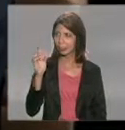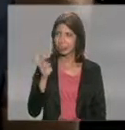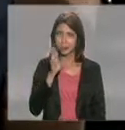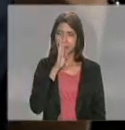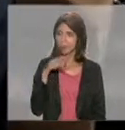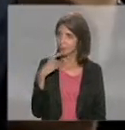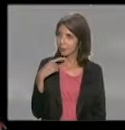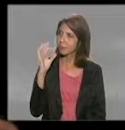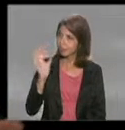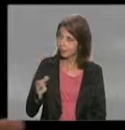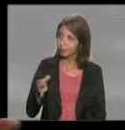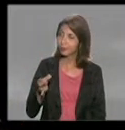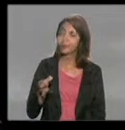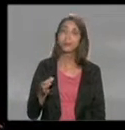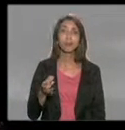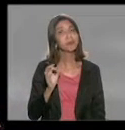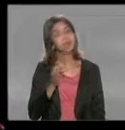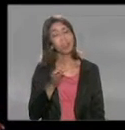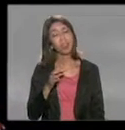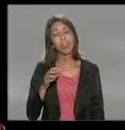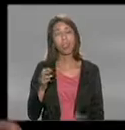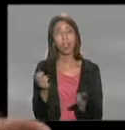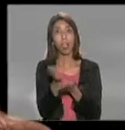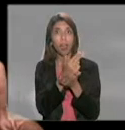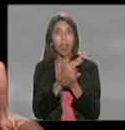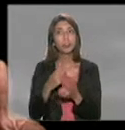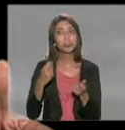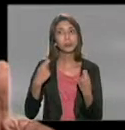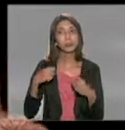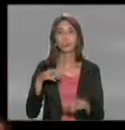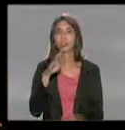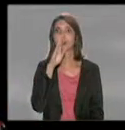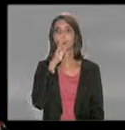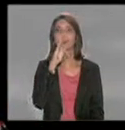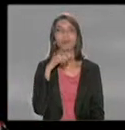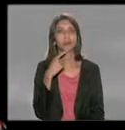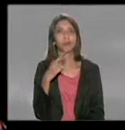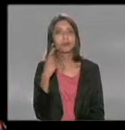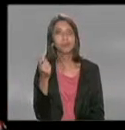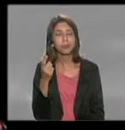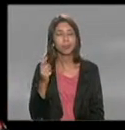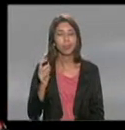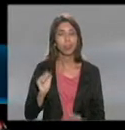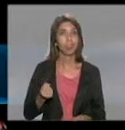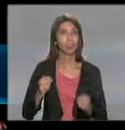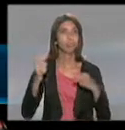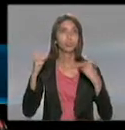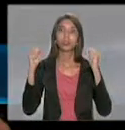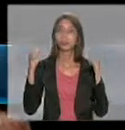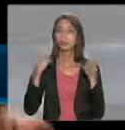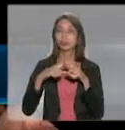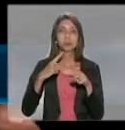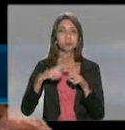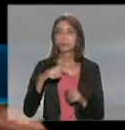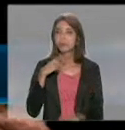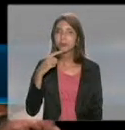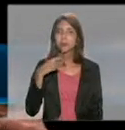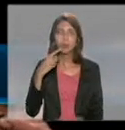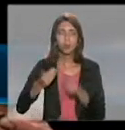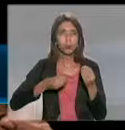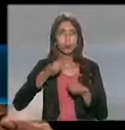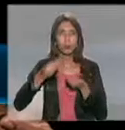mesmo? Não deixa de ser, né, cara? Você, para mexer com arte, você tem que ter uma inquietude, né? Senão você não